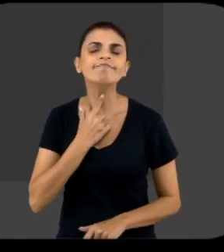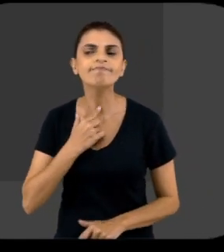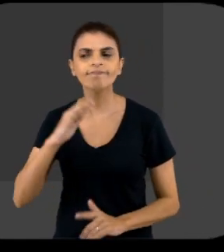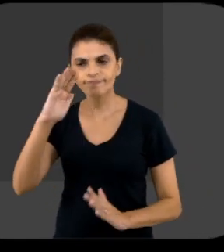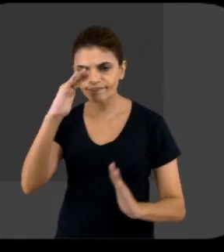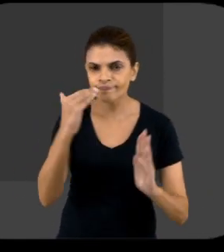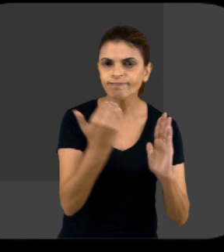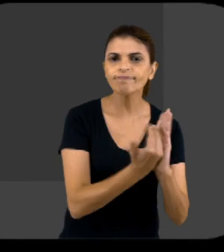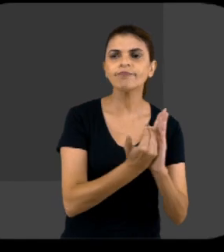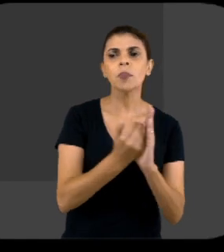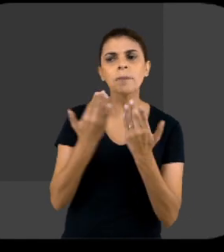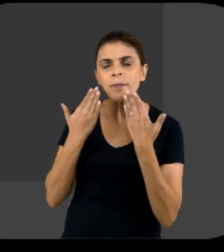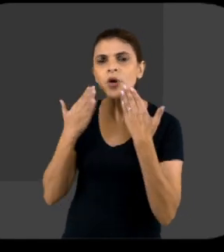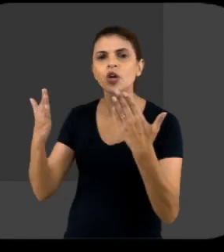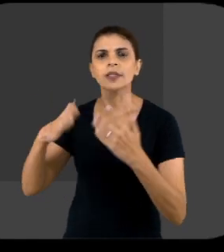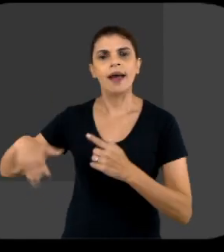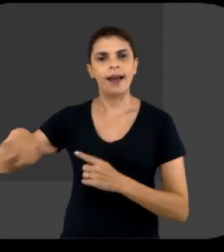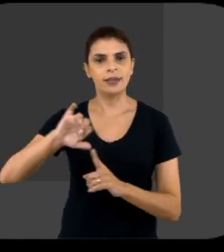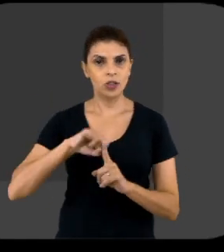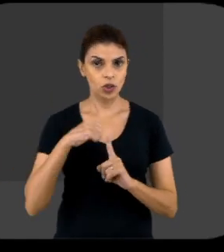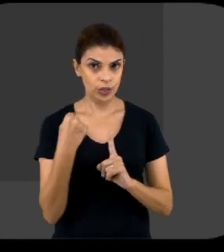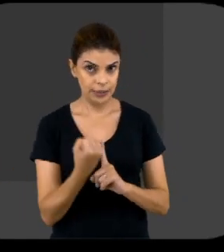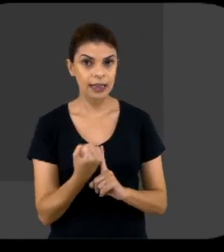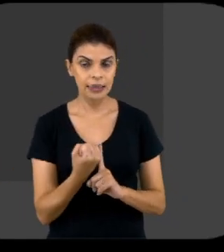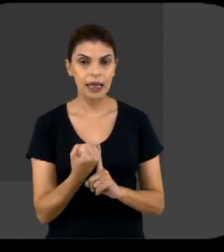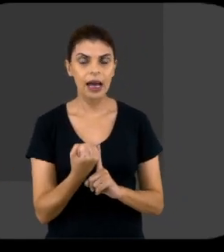de transmitir para a sociedade